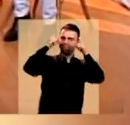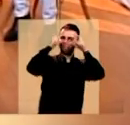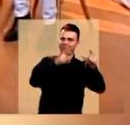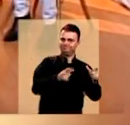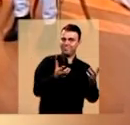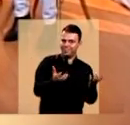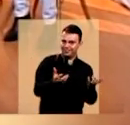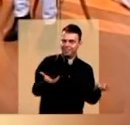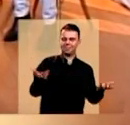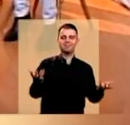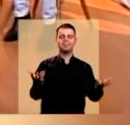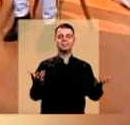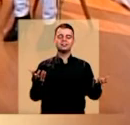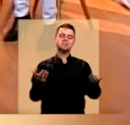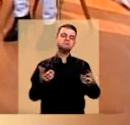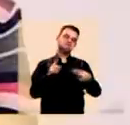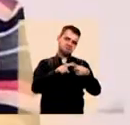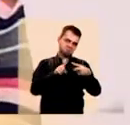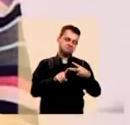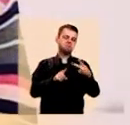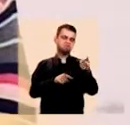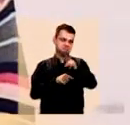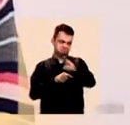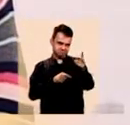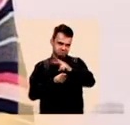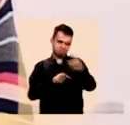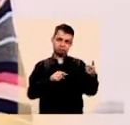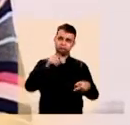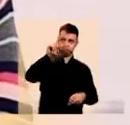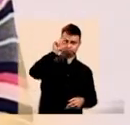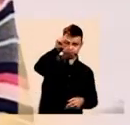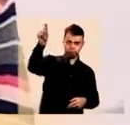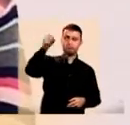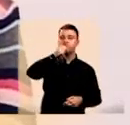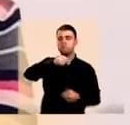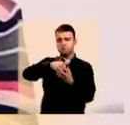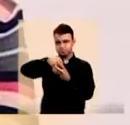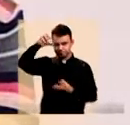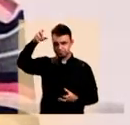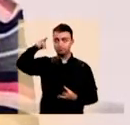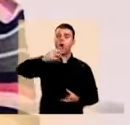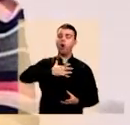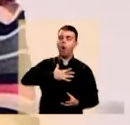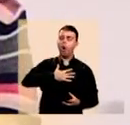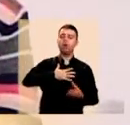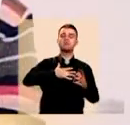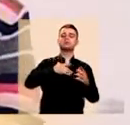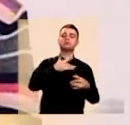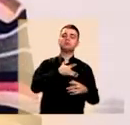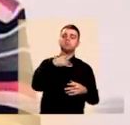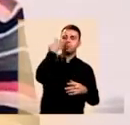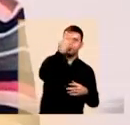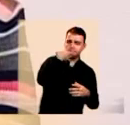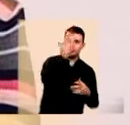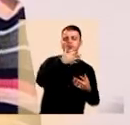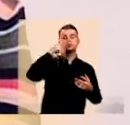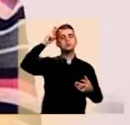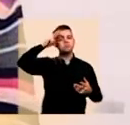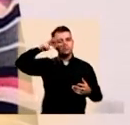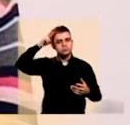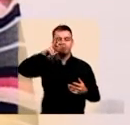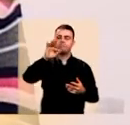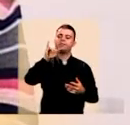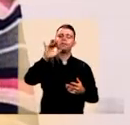Então, faz essa junção, né? Porque os mais velhos, eles leem mais os romances, as ficções,